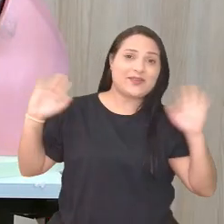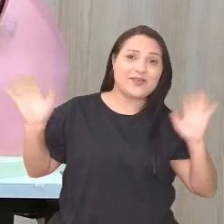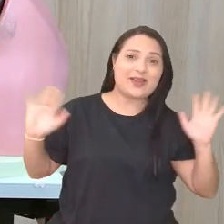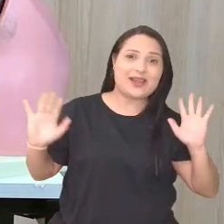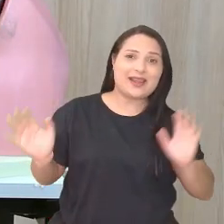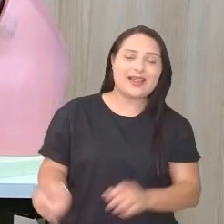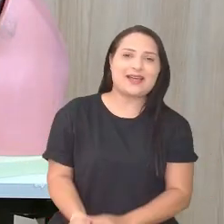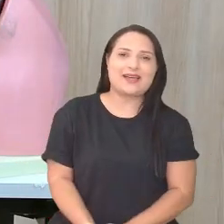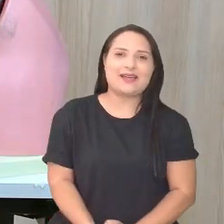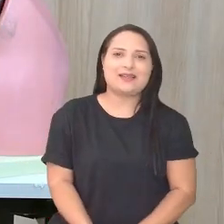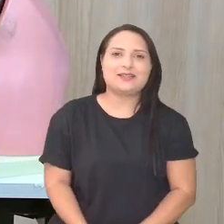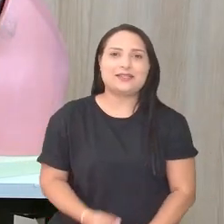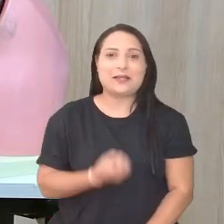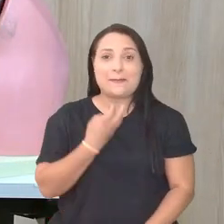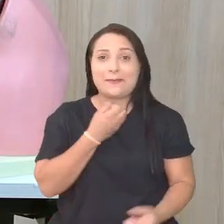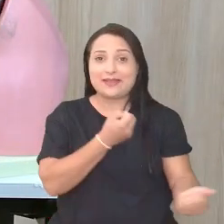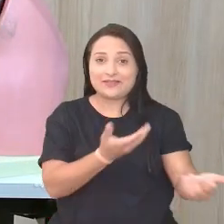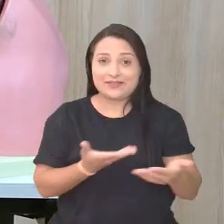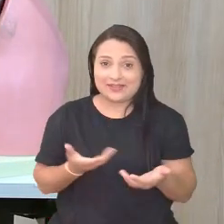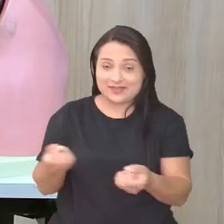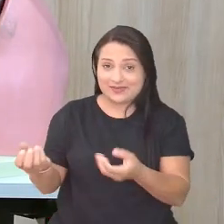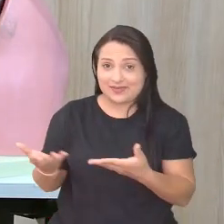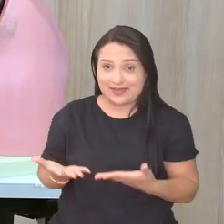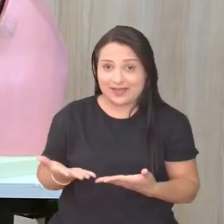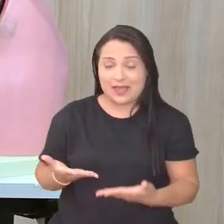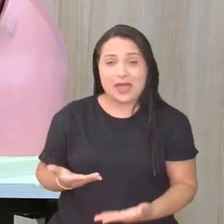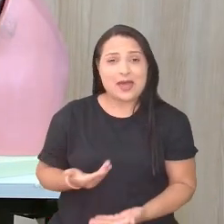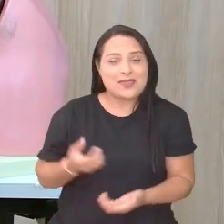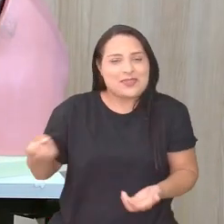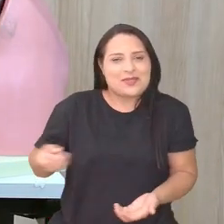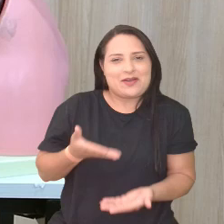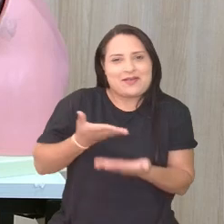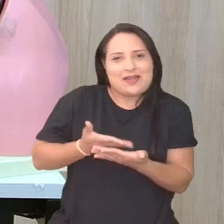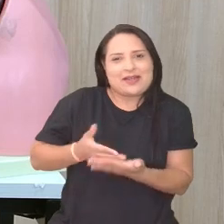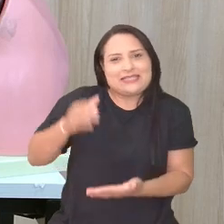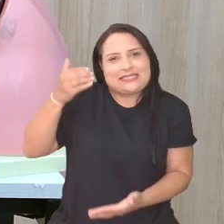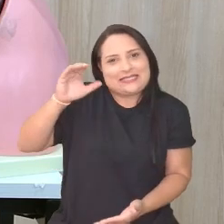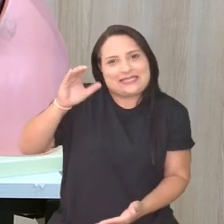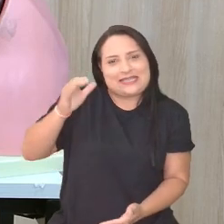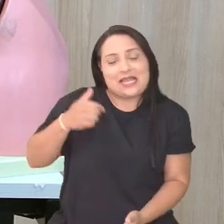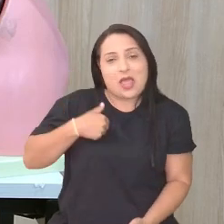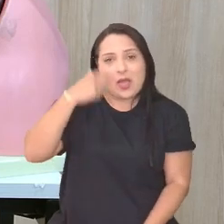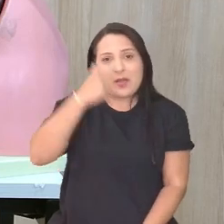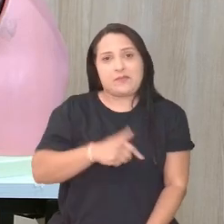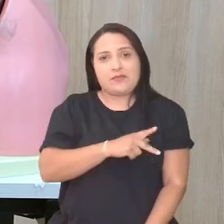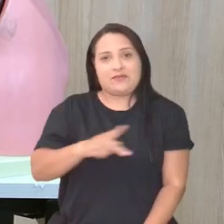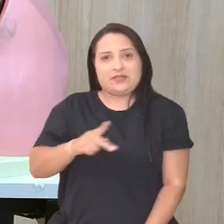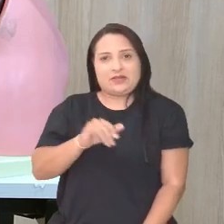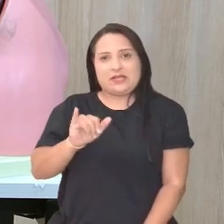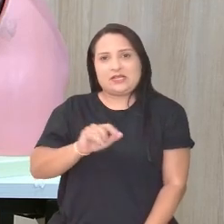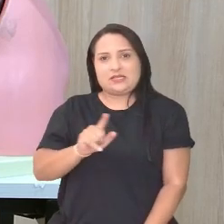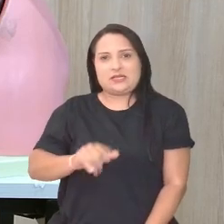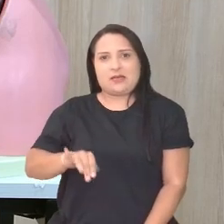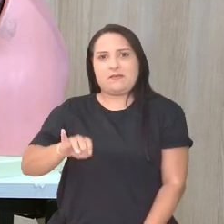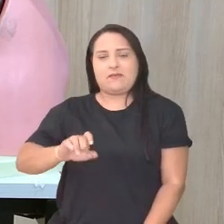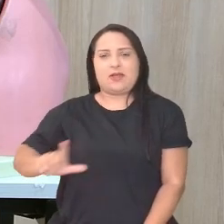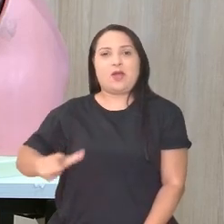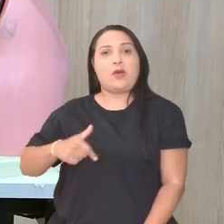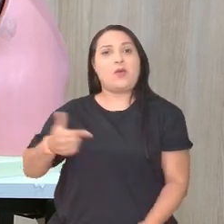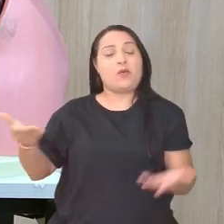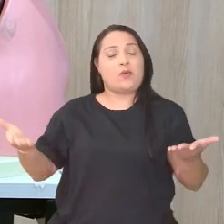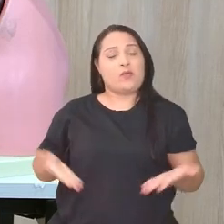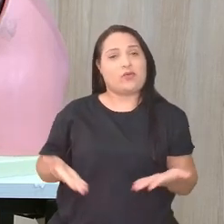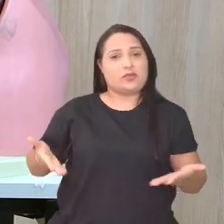Olá, alunos e alunas, sejam todos bem-vindos a mais uma aula de ciências. Eu sou a professora Isabel e vamos